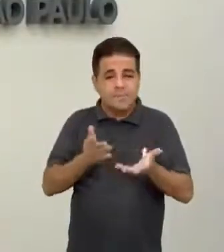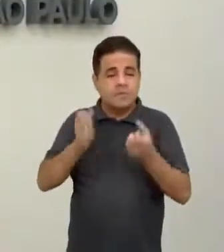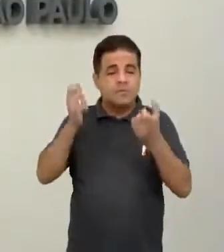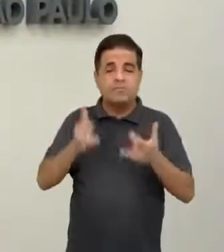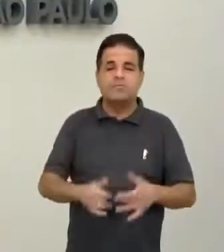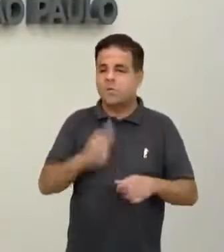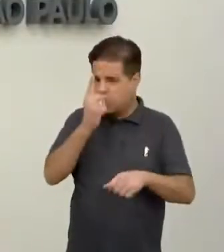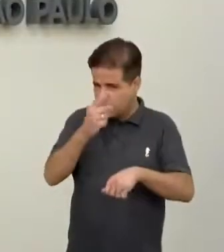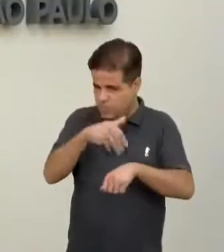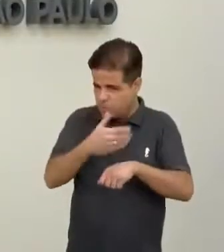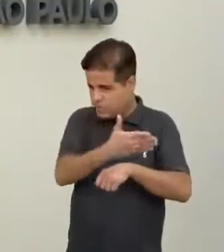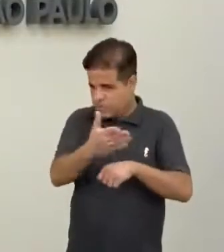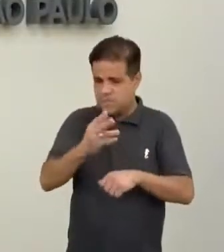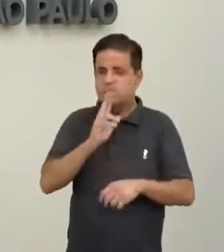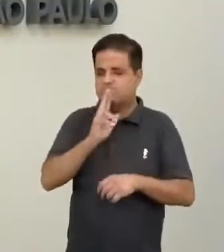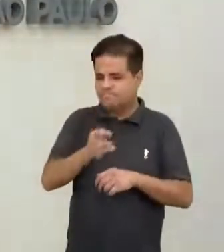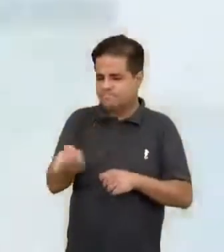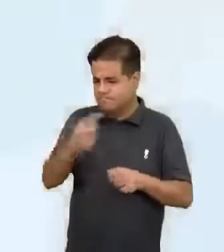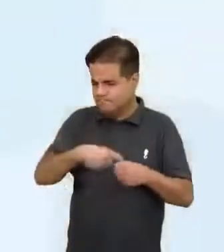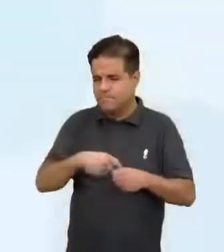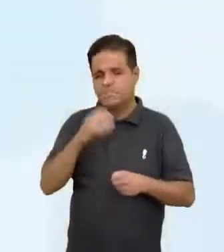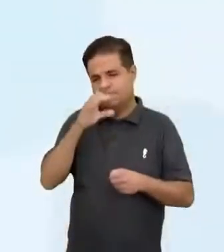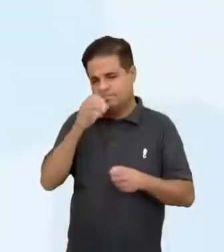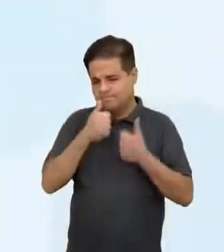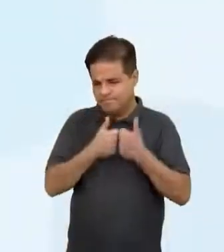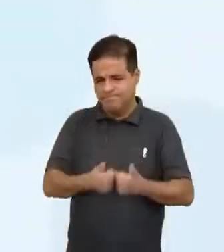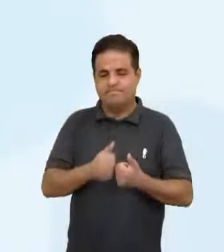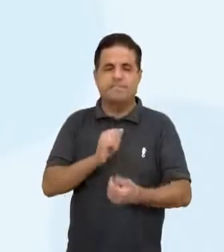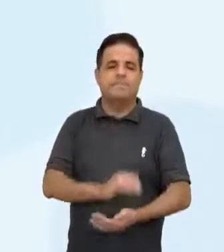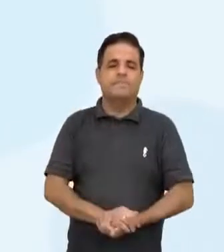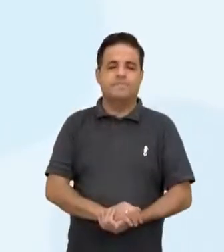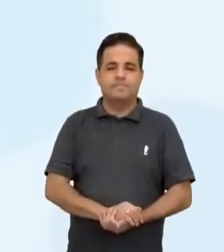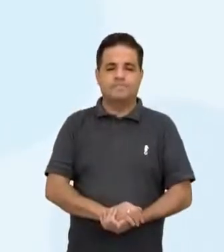Eu vou dar um minutinho para vocês e aí a gente já volta com a participação.